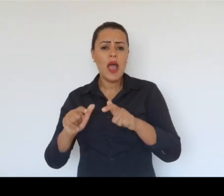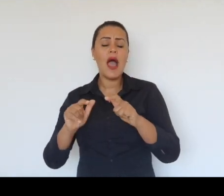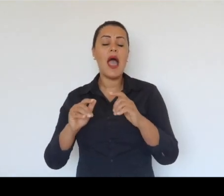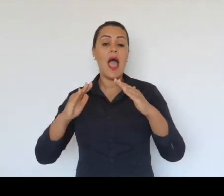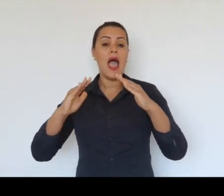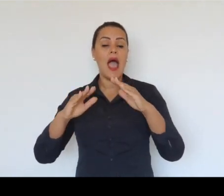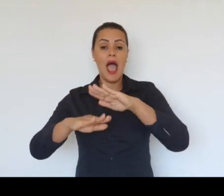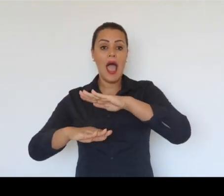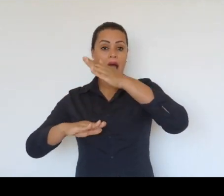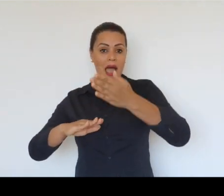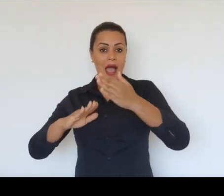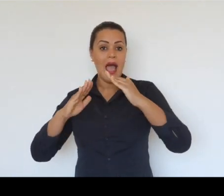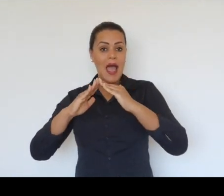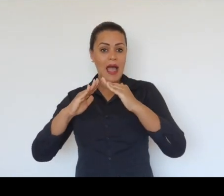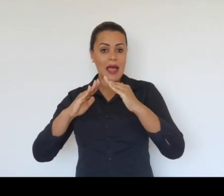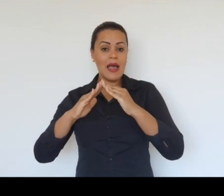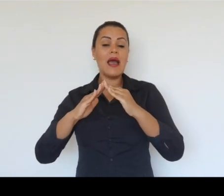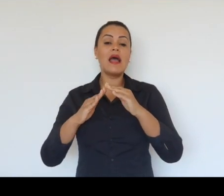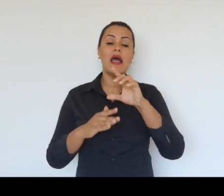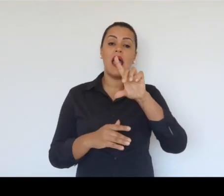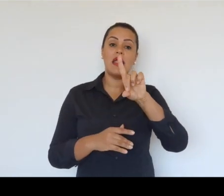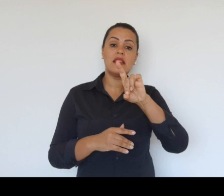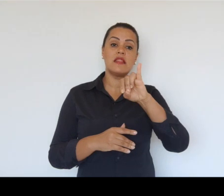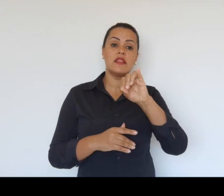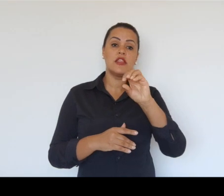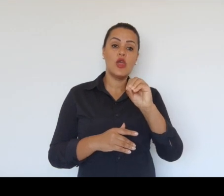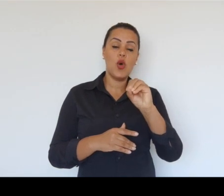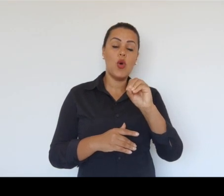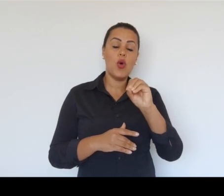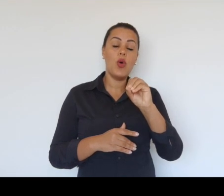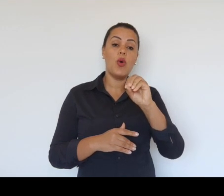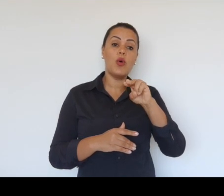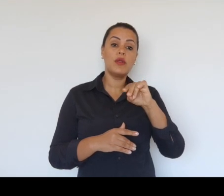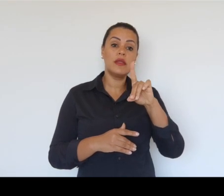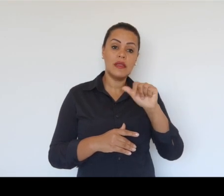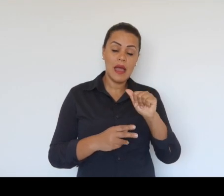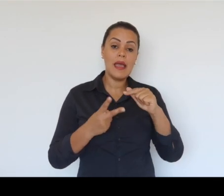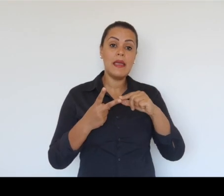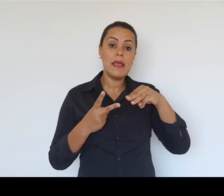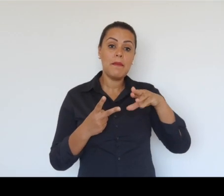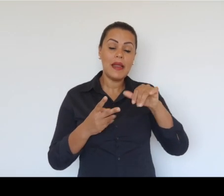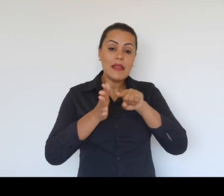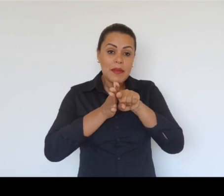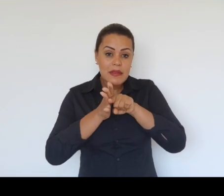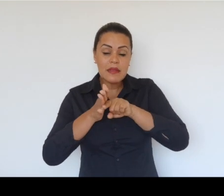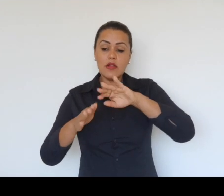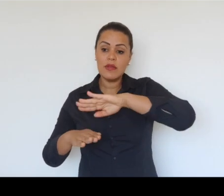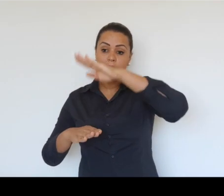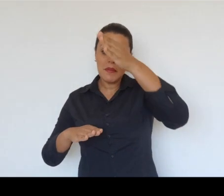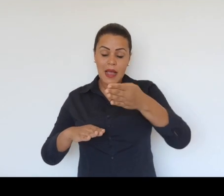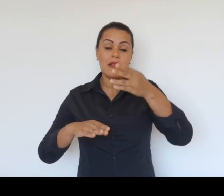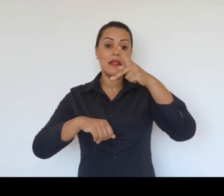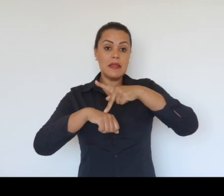sendo estudado pelas arqueólogas Dione da Rocha Bandeira e Maria Cristina Alves. Maria nos falou um pouco do andamento do trabalho